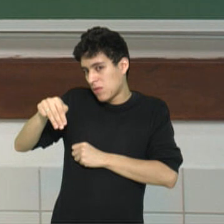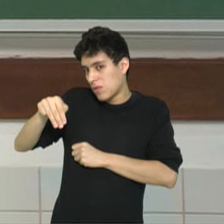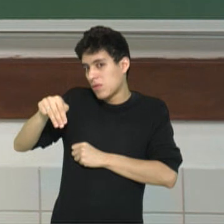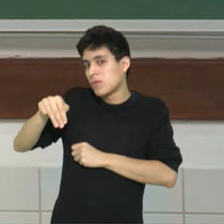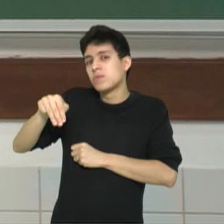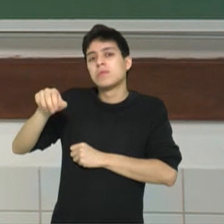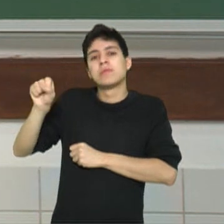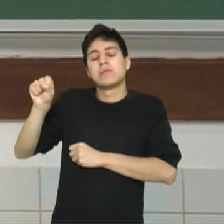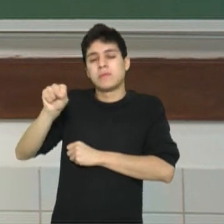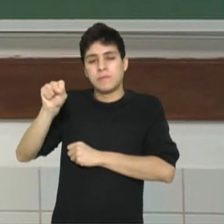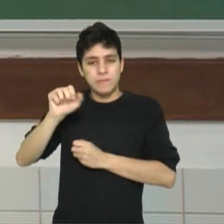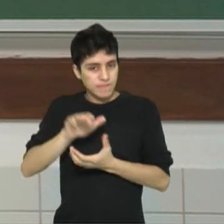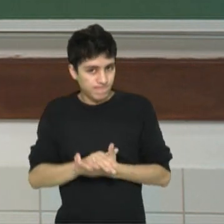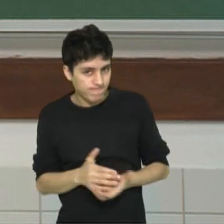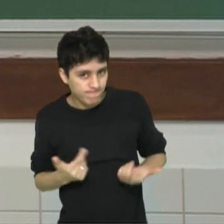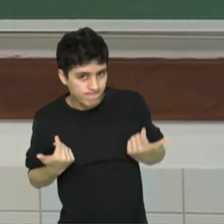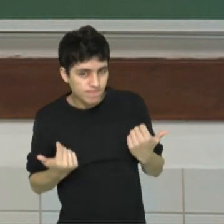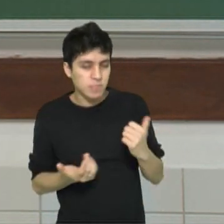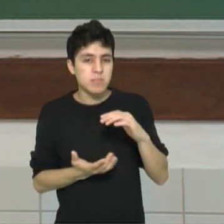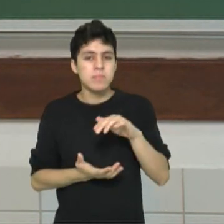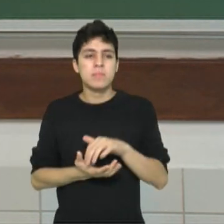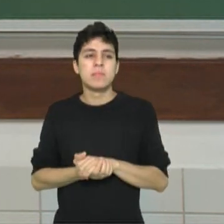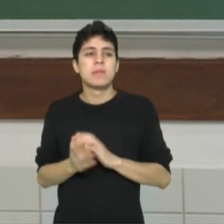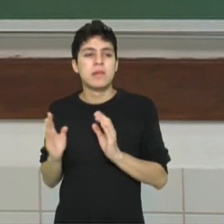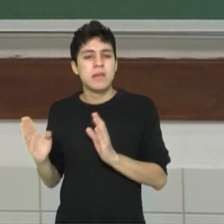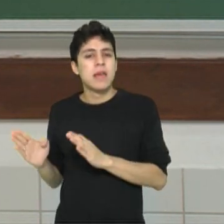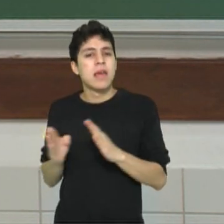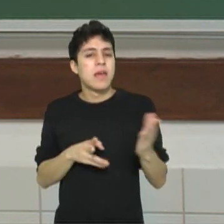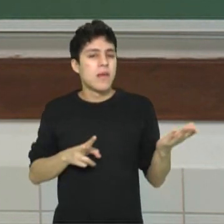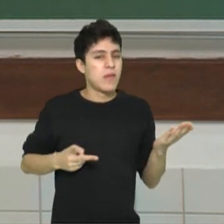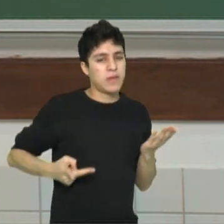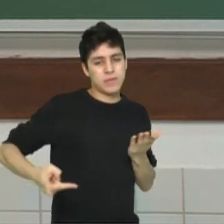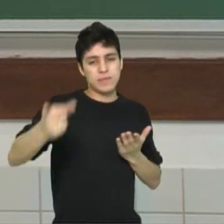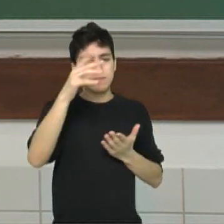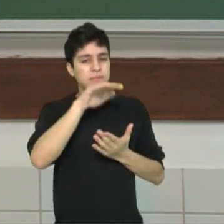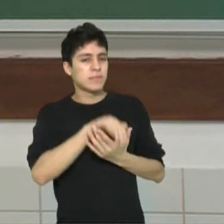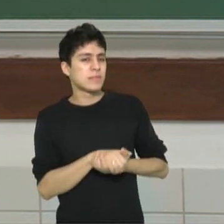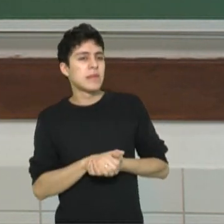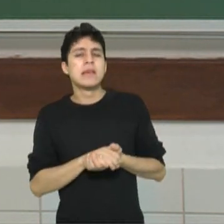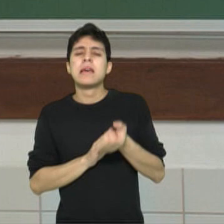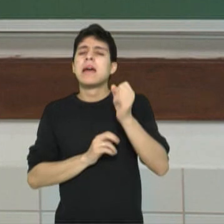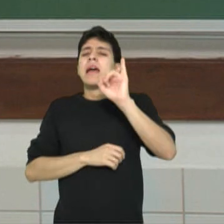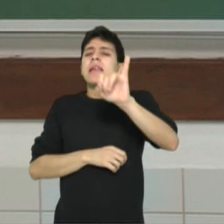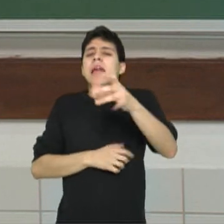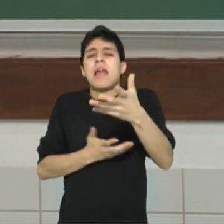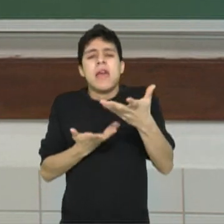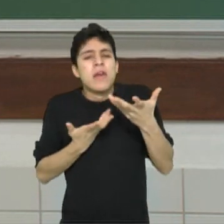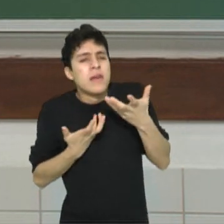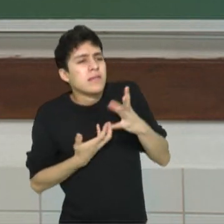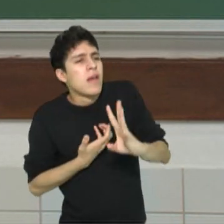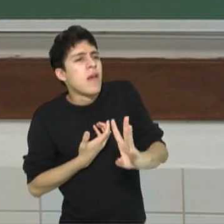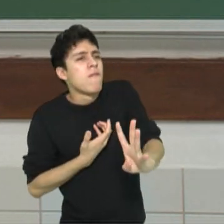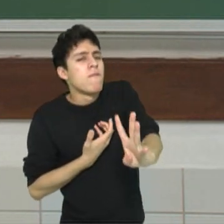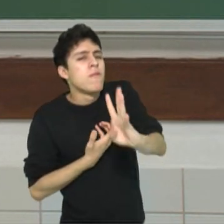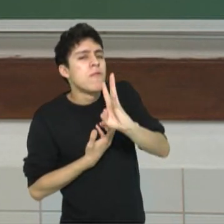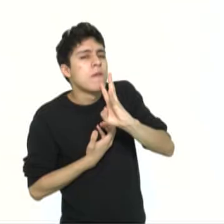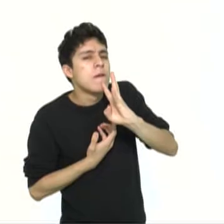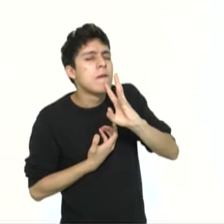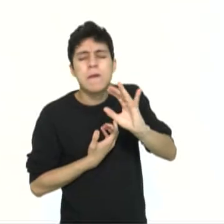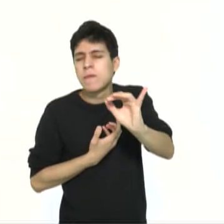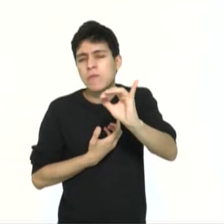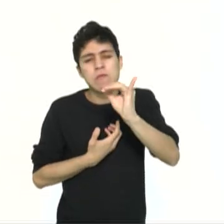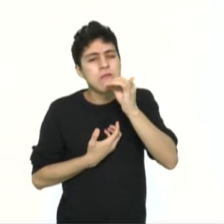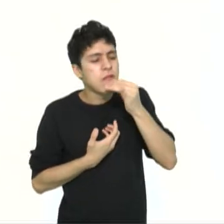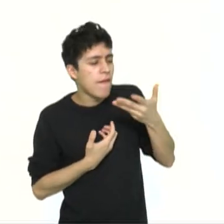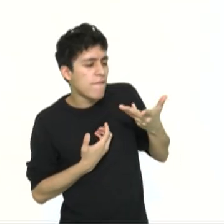segundo, certo? E seguindo aqui, então, mas e se eu quiser conhecer, por exemplo, a